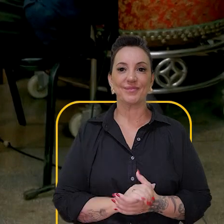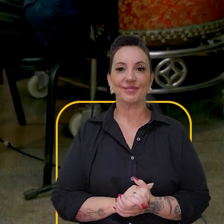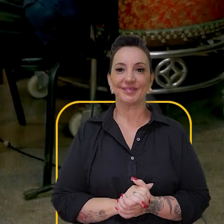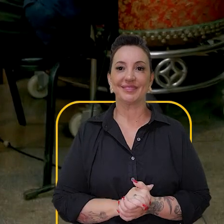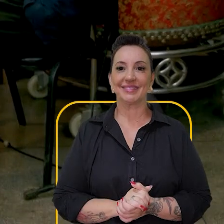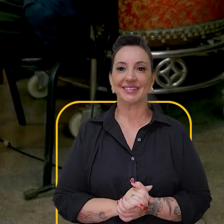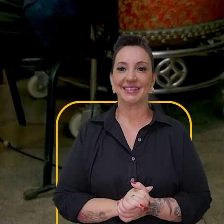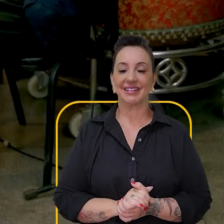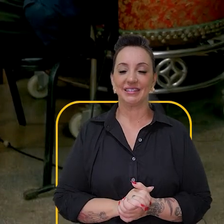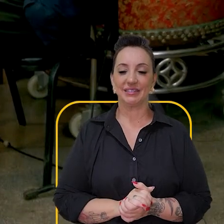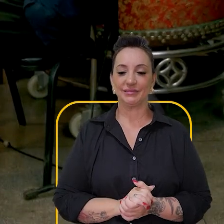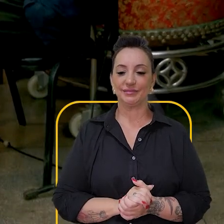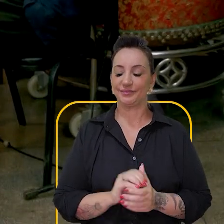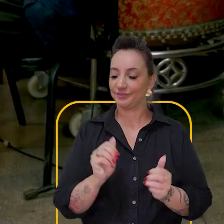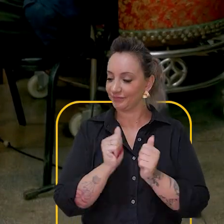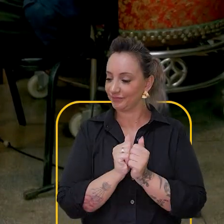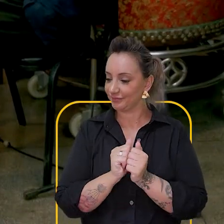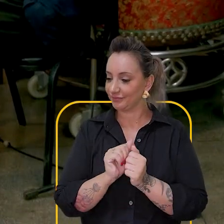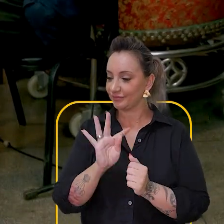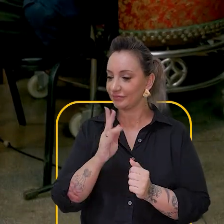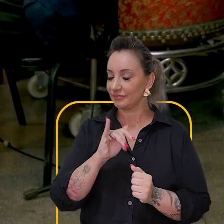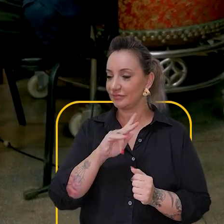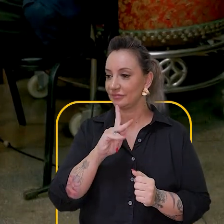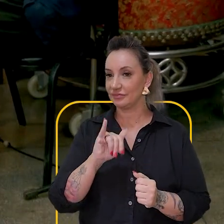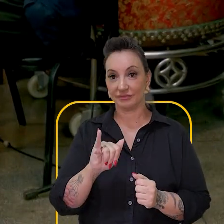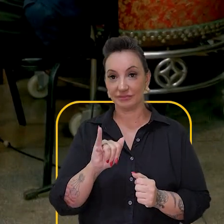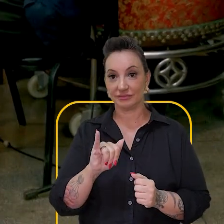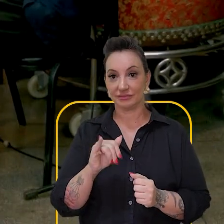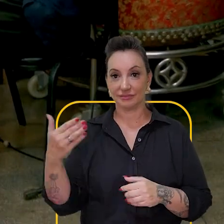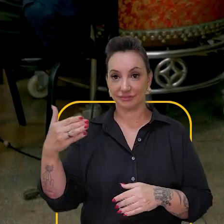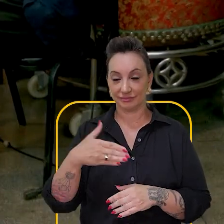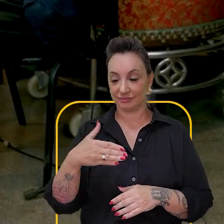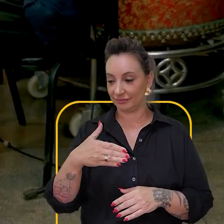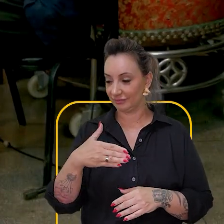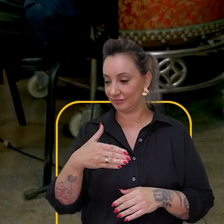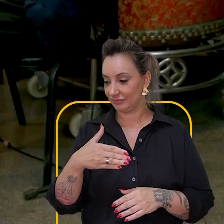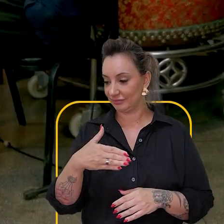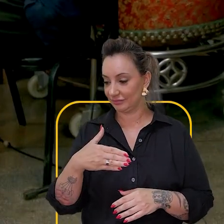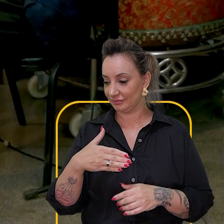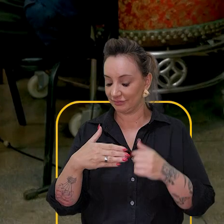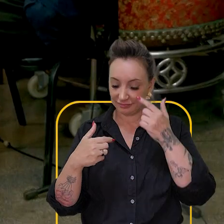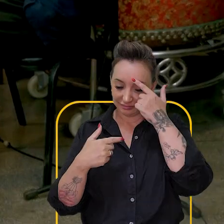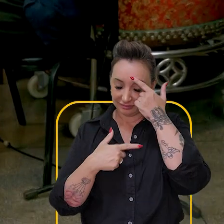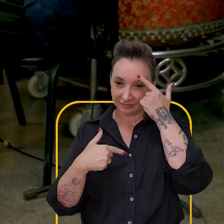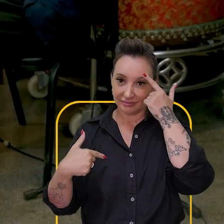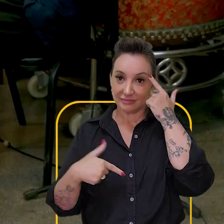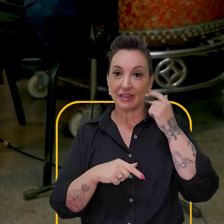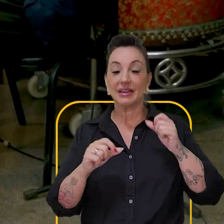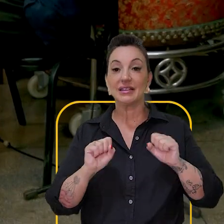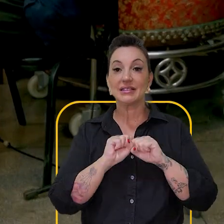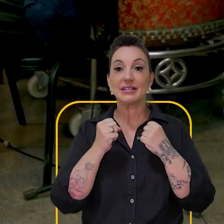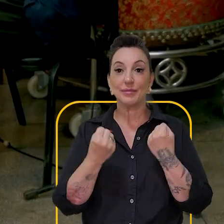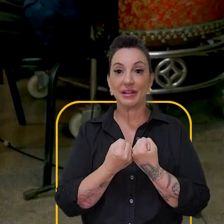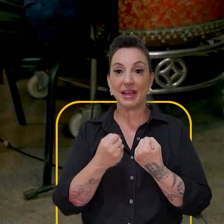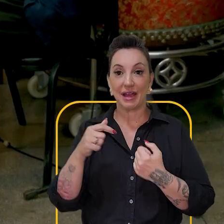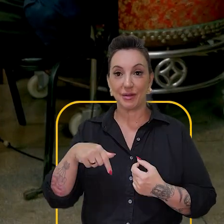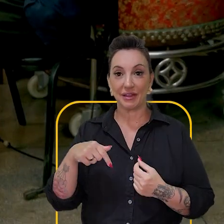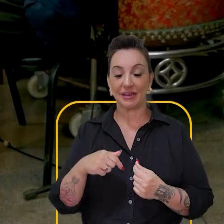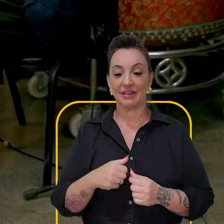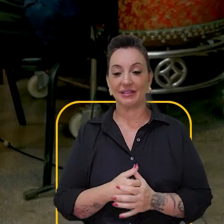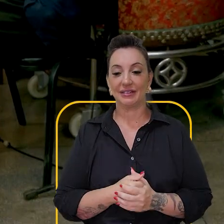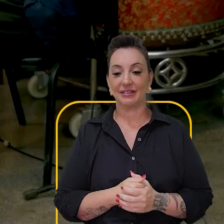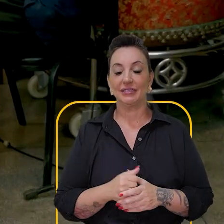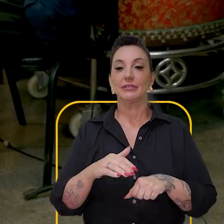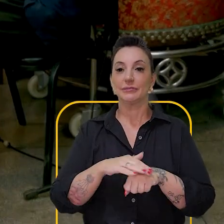na china para dar um seminário aqui e conversando com ner eu falando não esse mestre é muito bom muito bom não sei o qu aí ele falou para